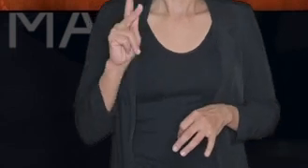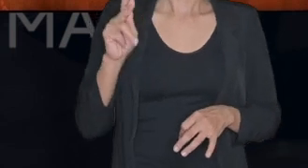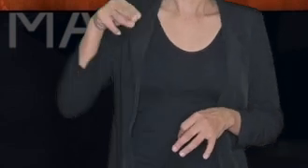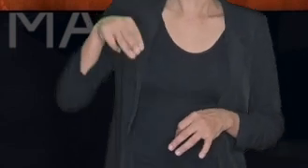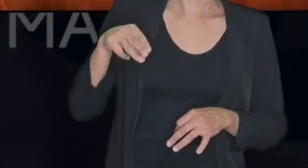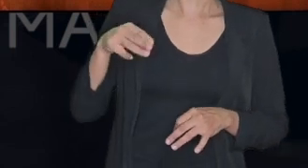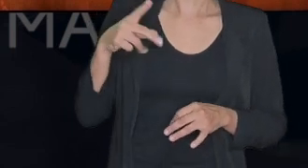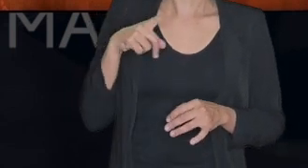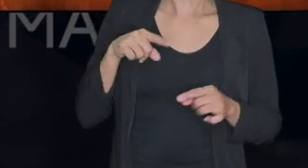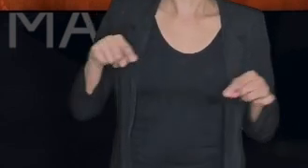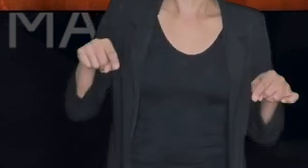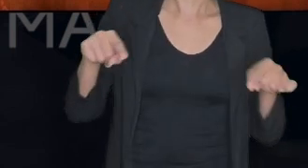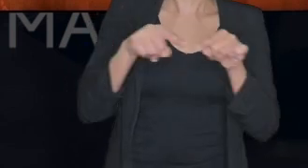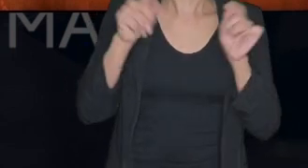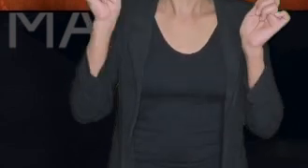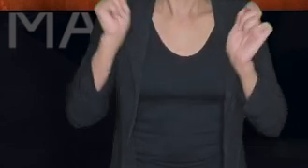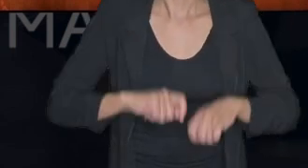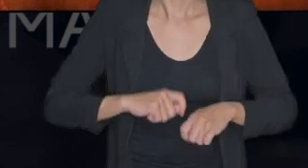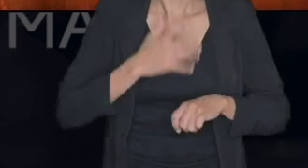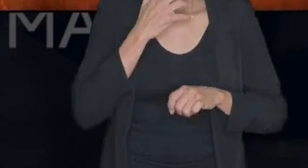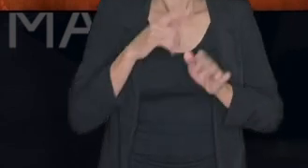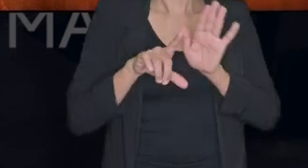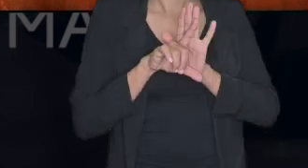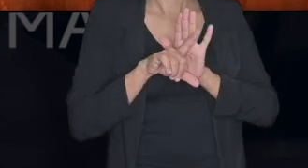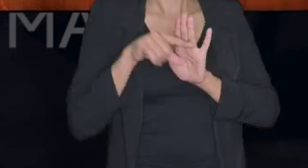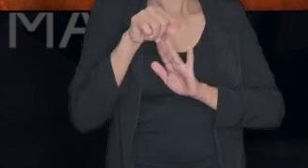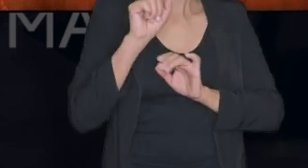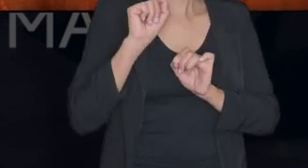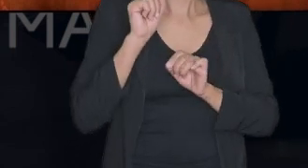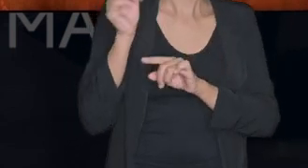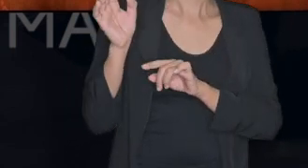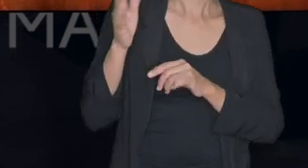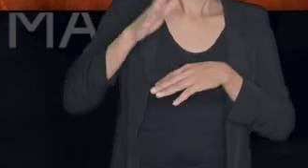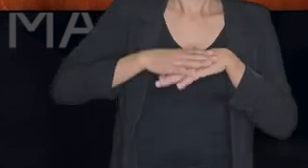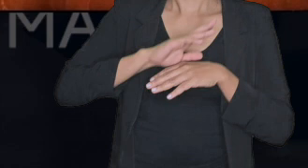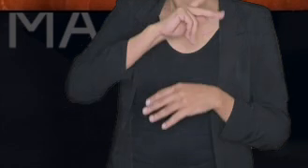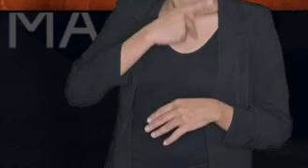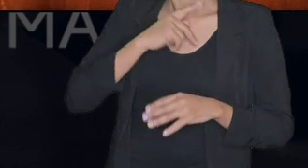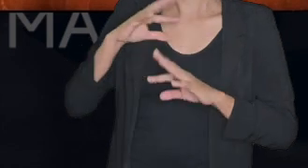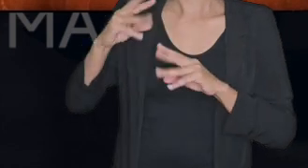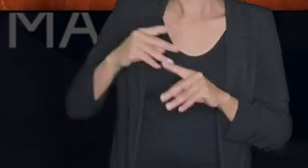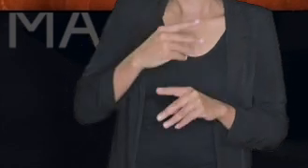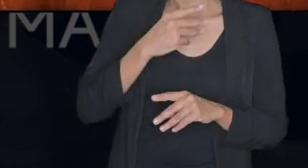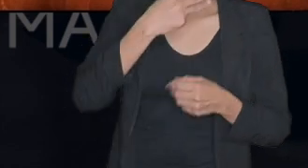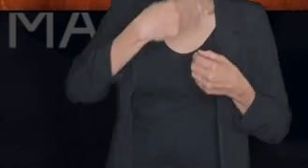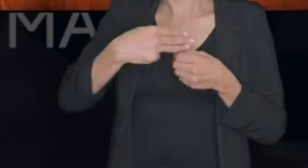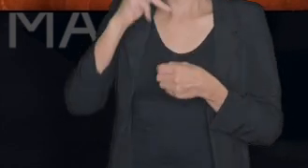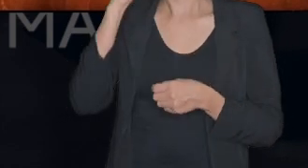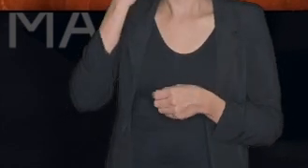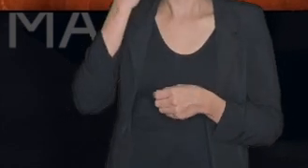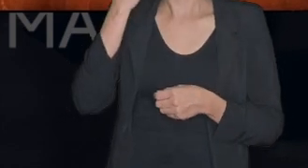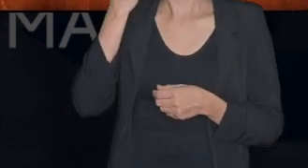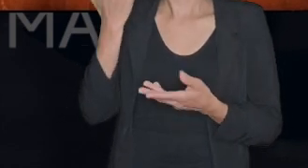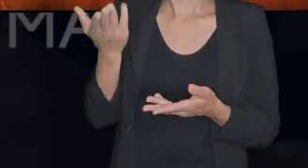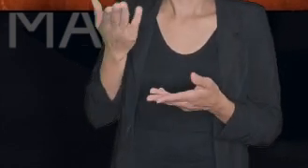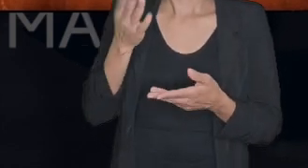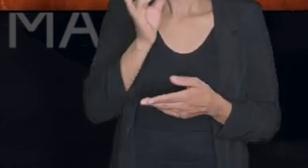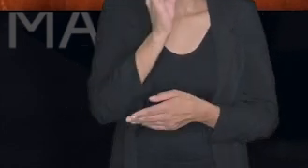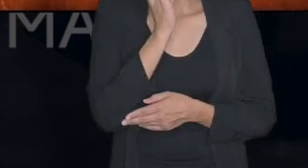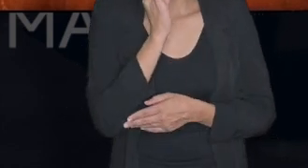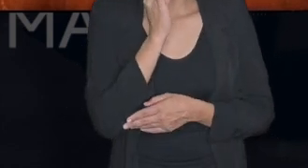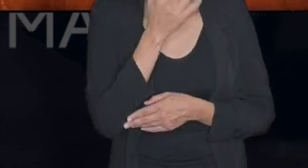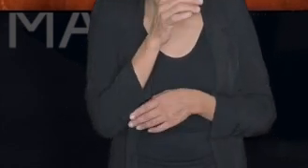plano legislativas de autonomia, tal como o município de São Paulo. Algo problemático. É só para dar exemplo que também os Estados-membros gozam